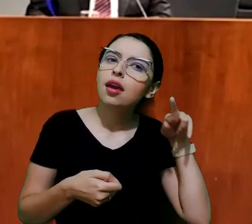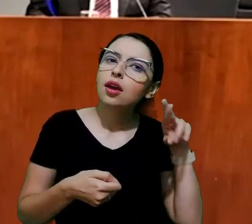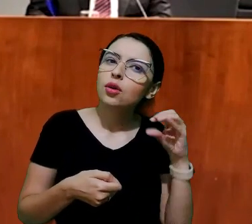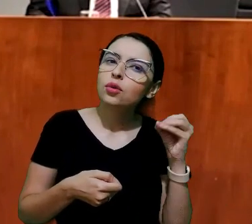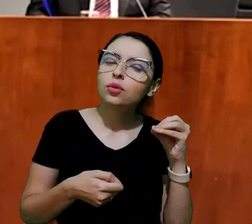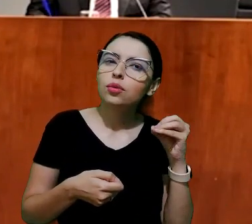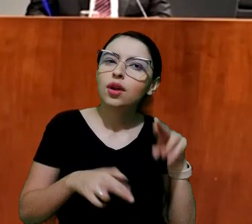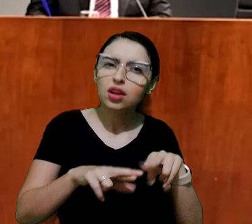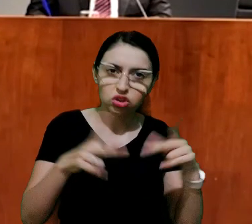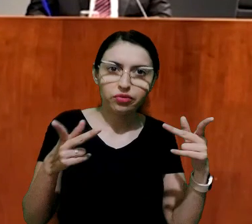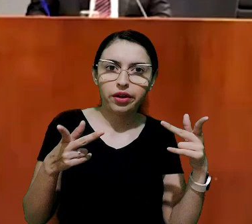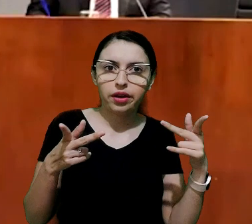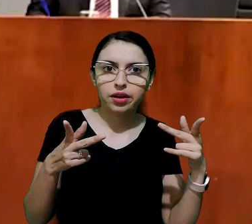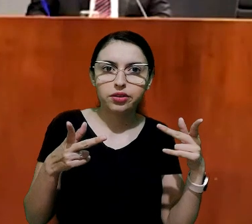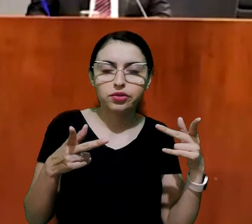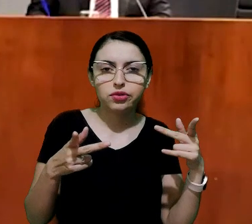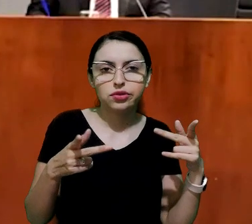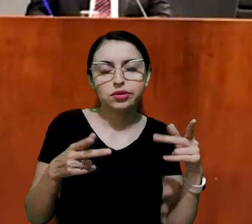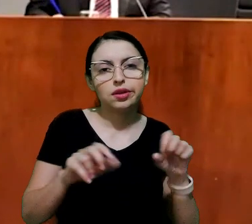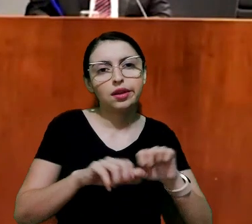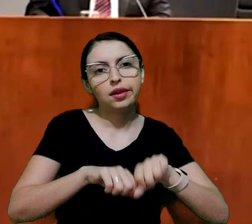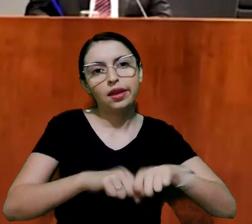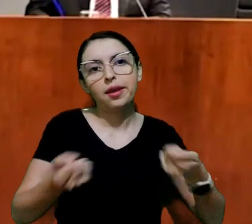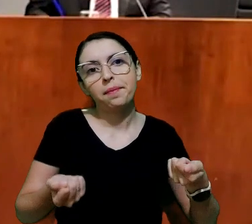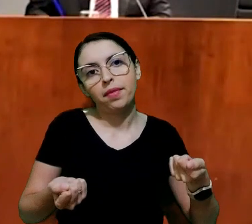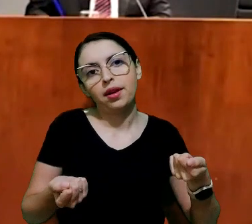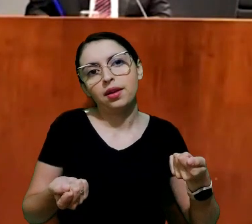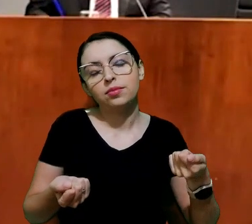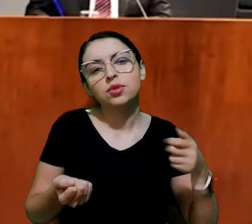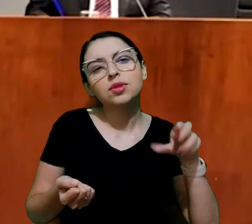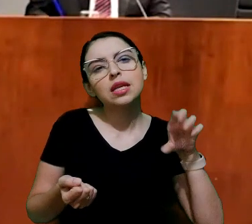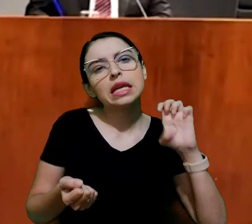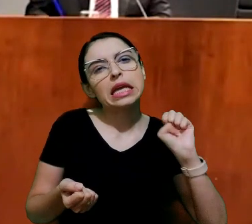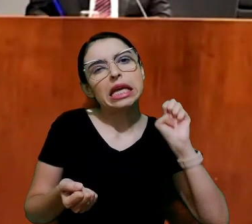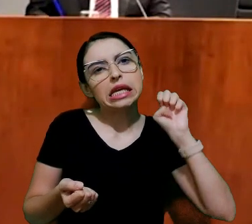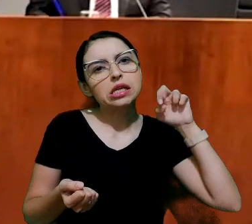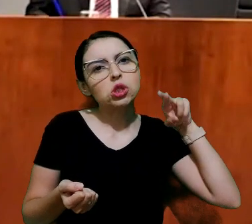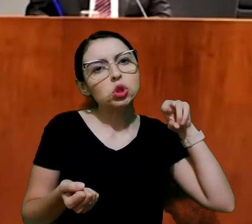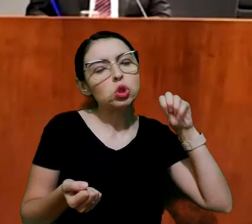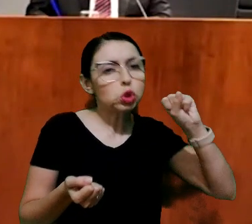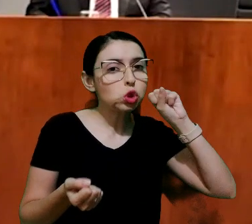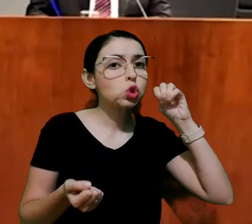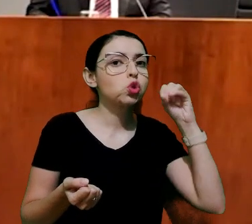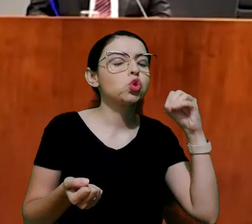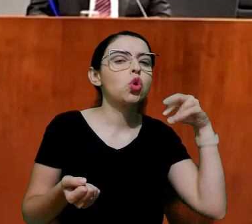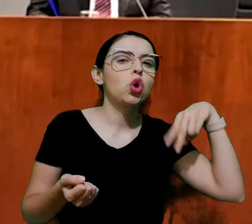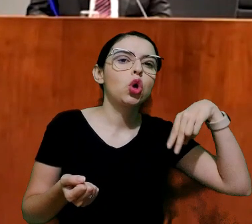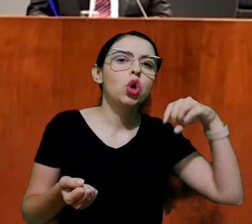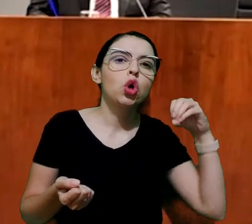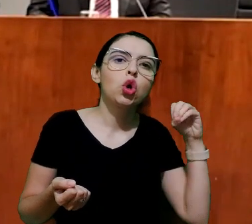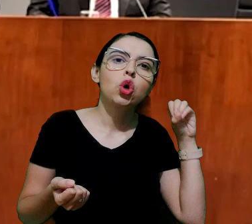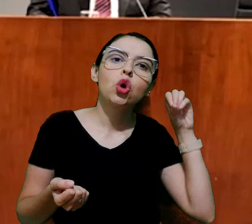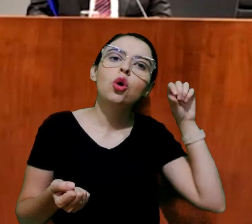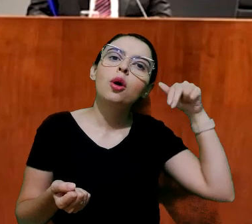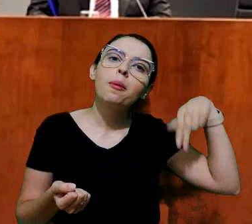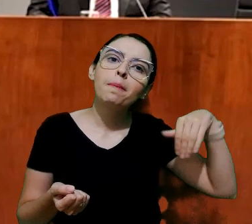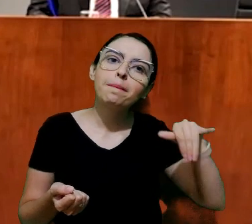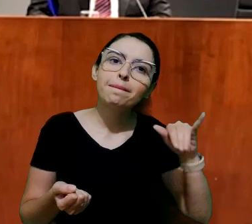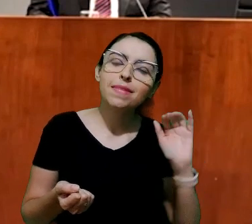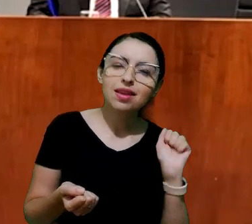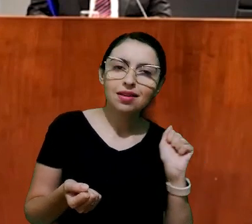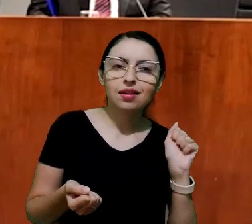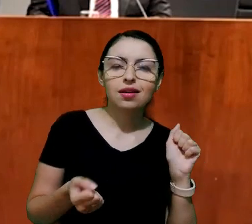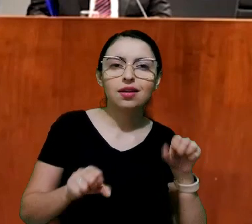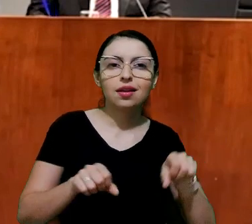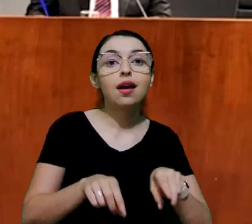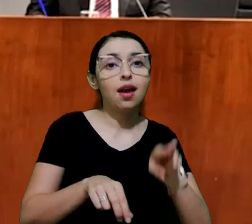igual, quebramos a tal da isonomia, que é tal da isonomia, né? Se dissemos que é igual,